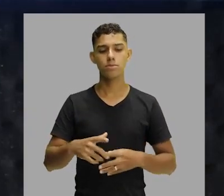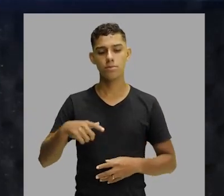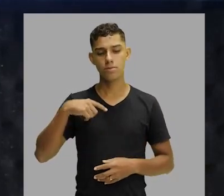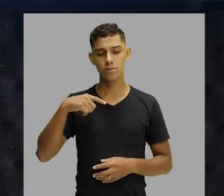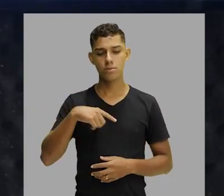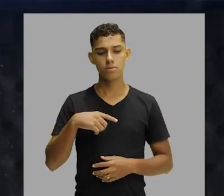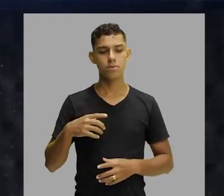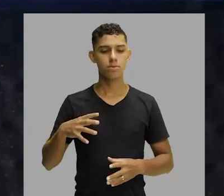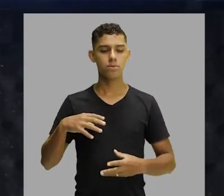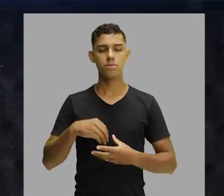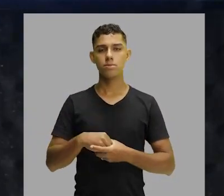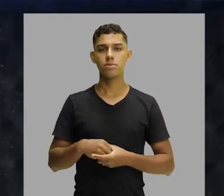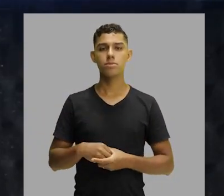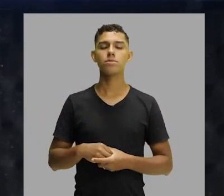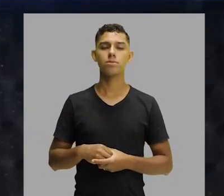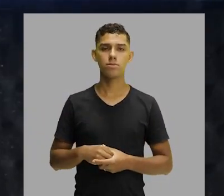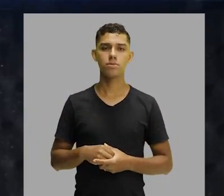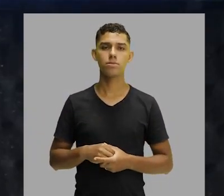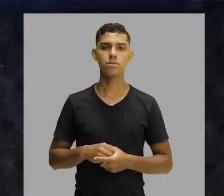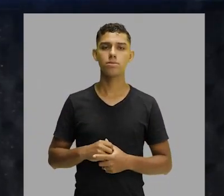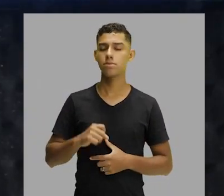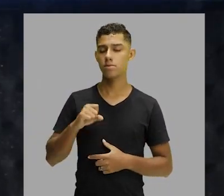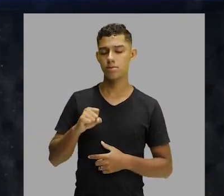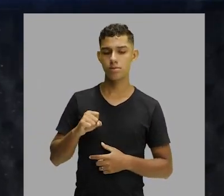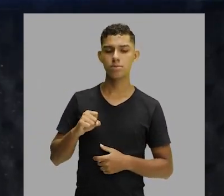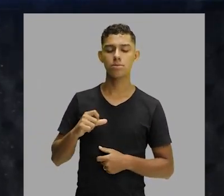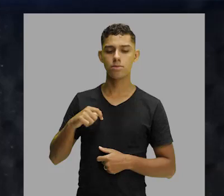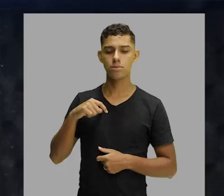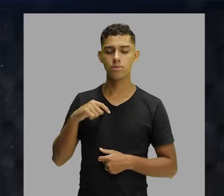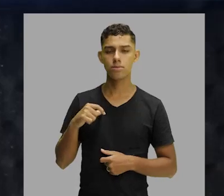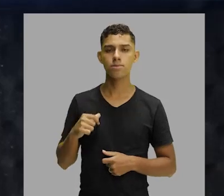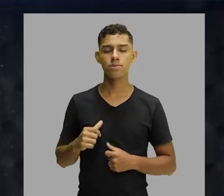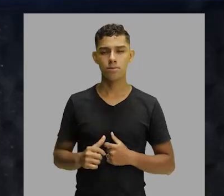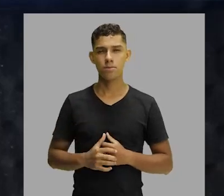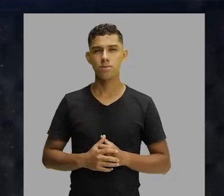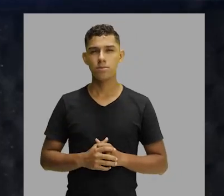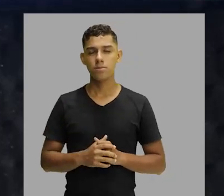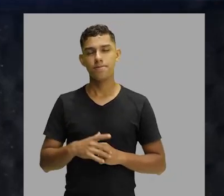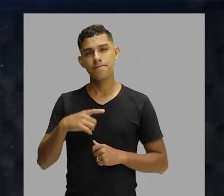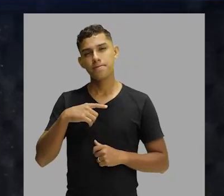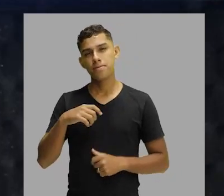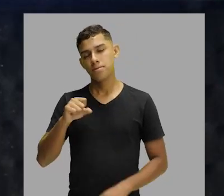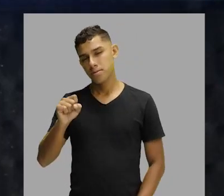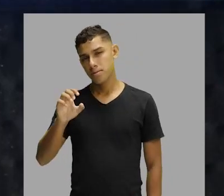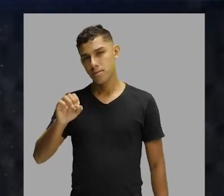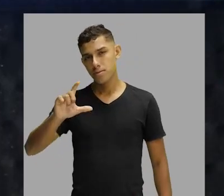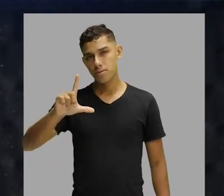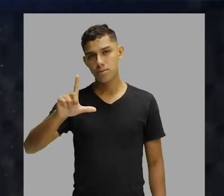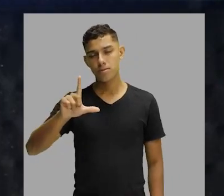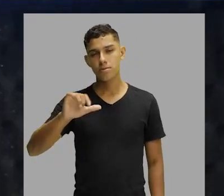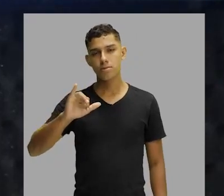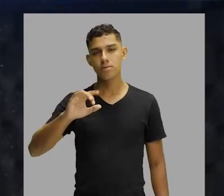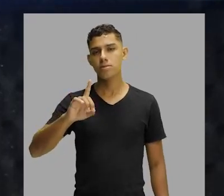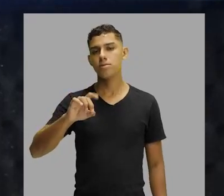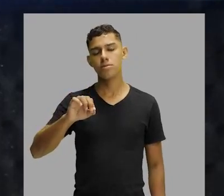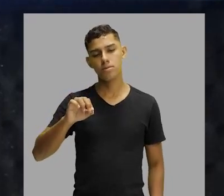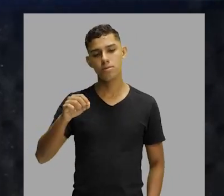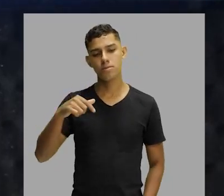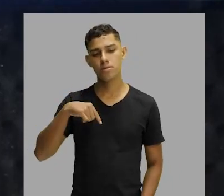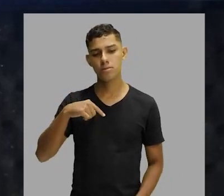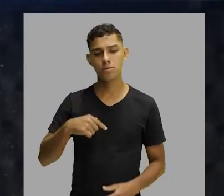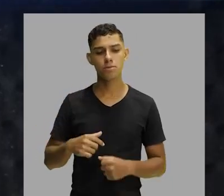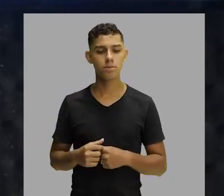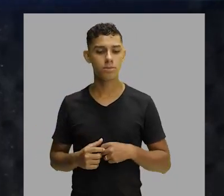tetravalentes, tem 4 elétrons na última camada e quando fizer o sólido, né? Quando fizer o sólido do